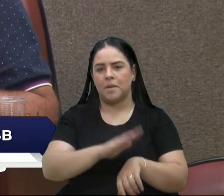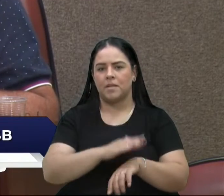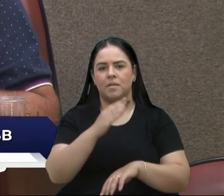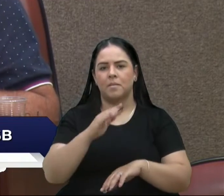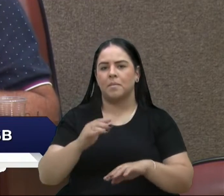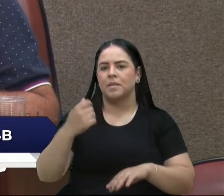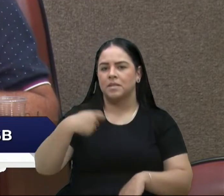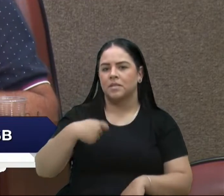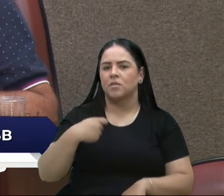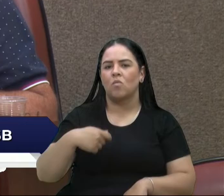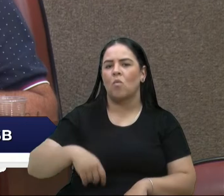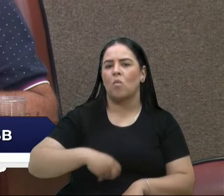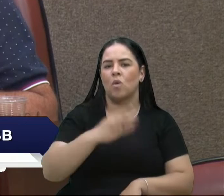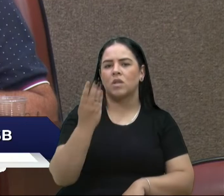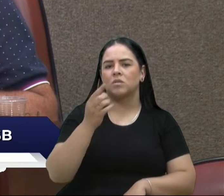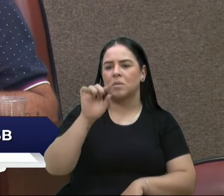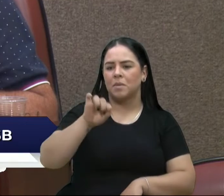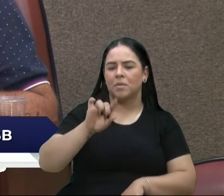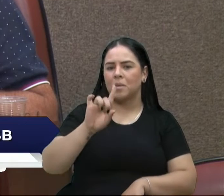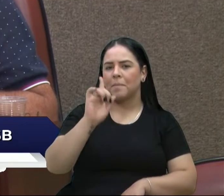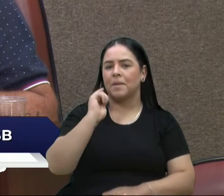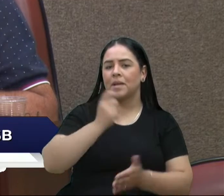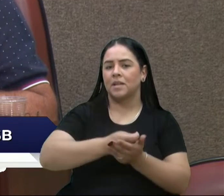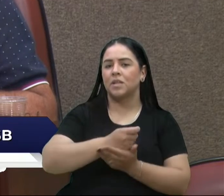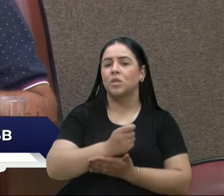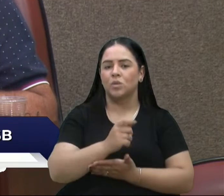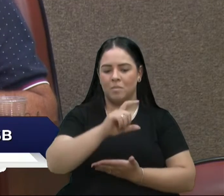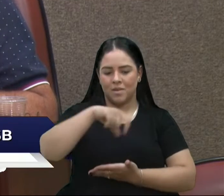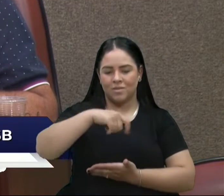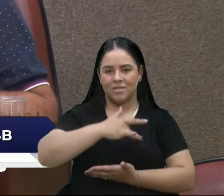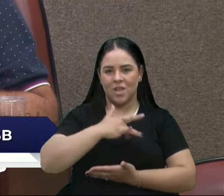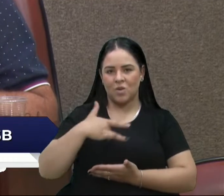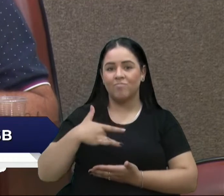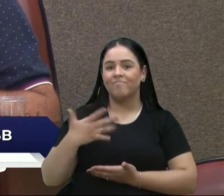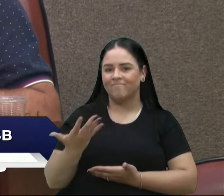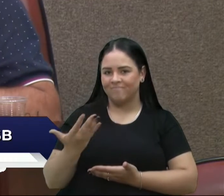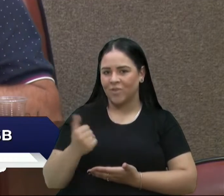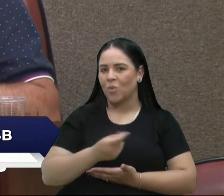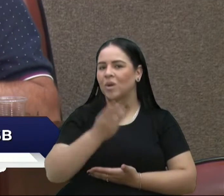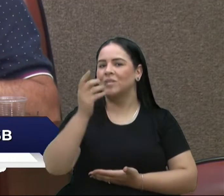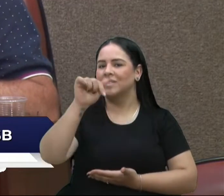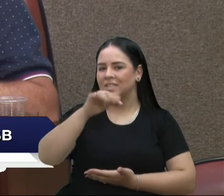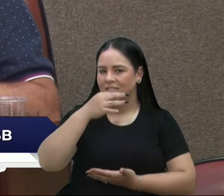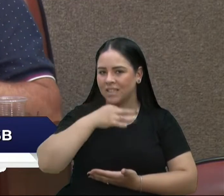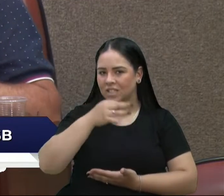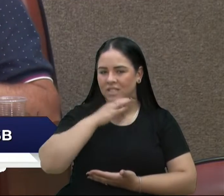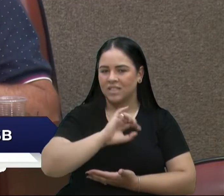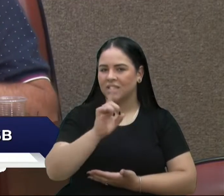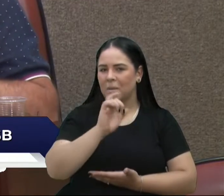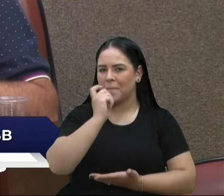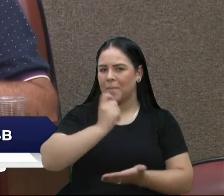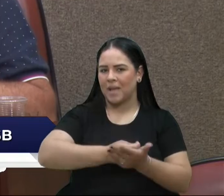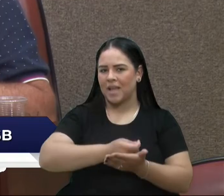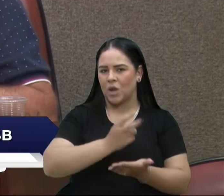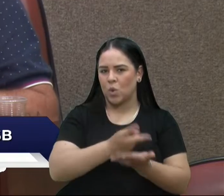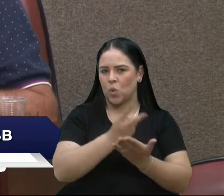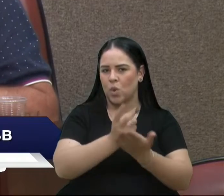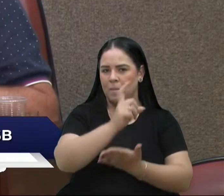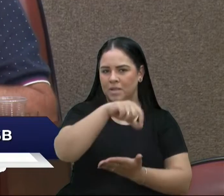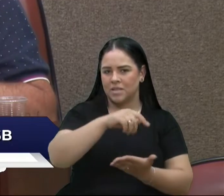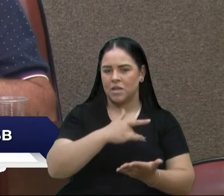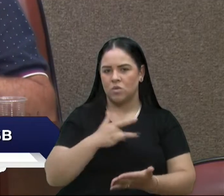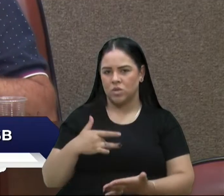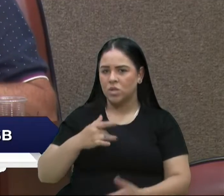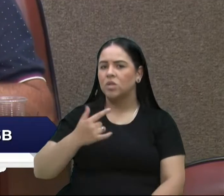mil a mais não estão pagando o plano de saúde? Quantos mil a mais em Caxias? Então, eu sei de todo o esforço, do